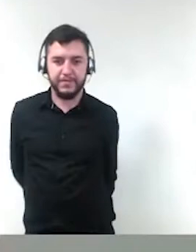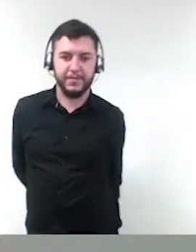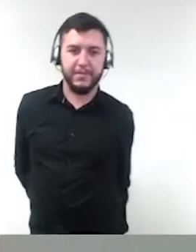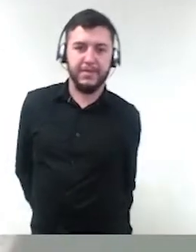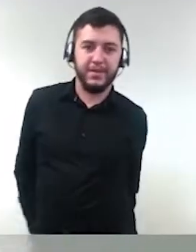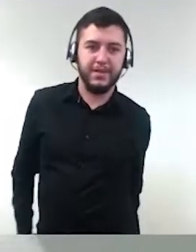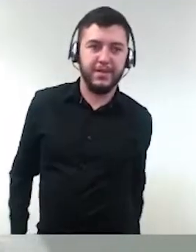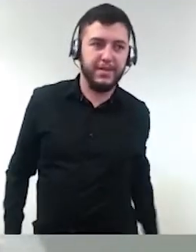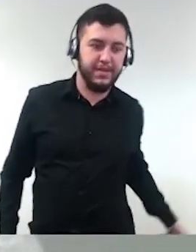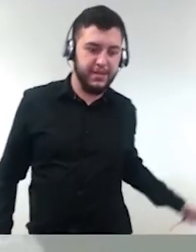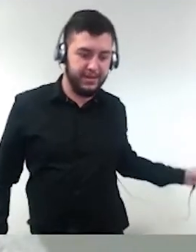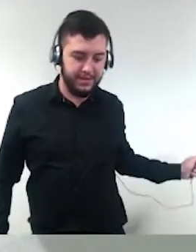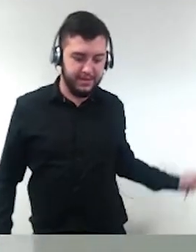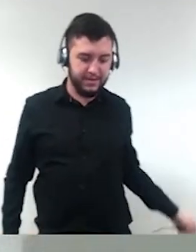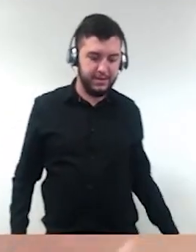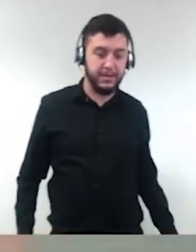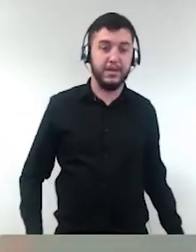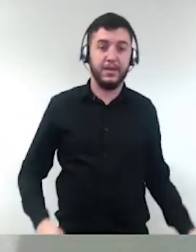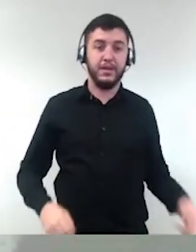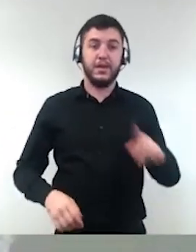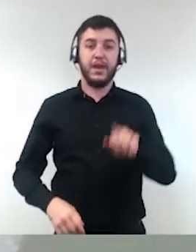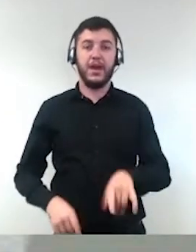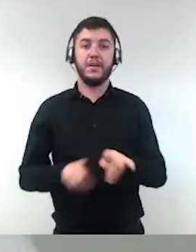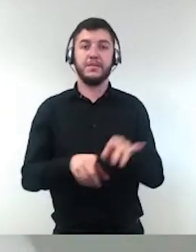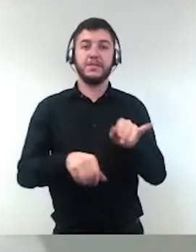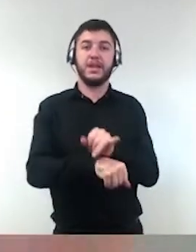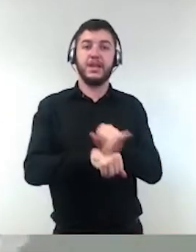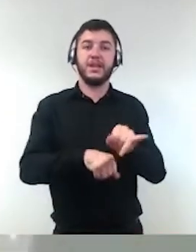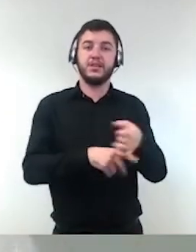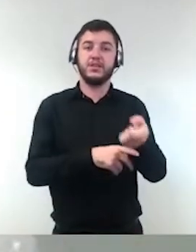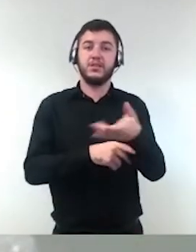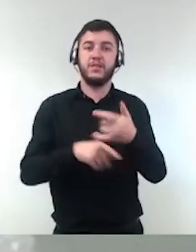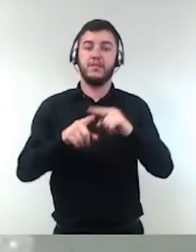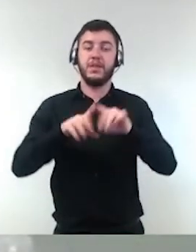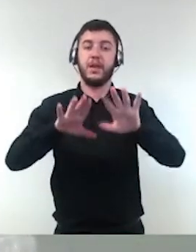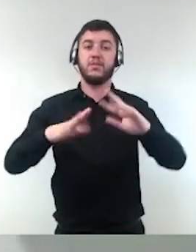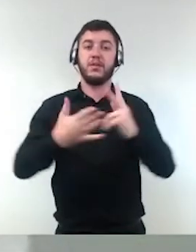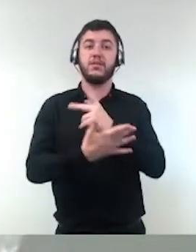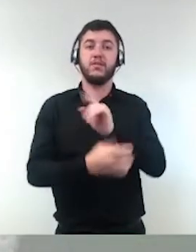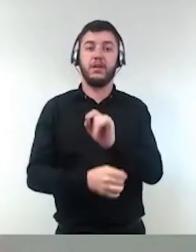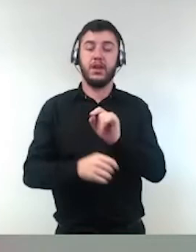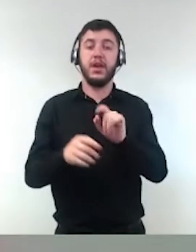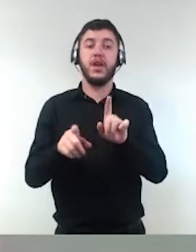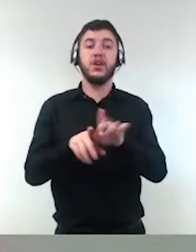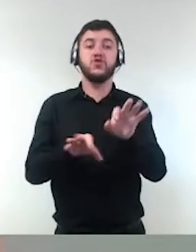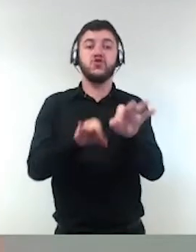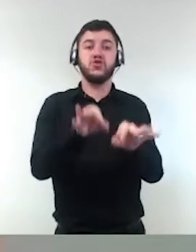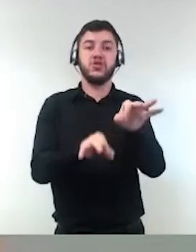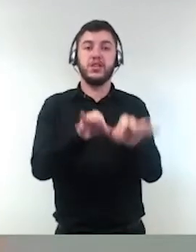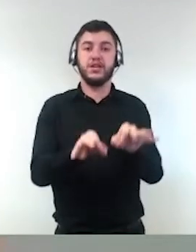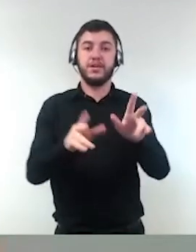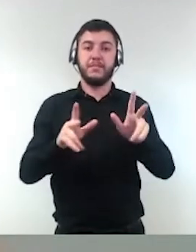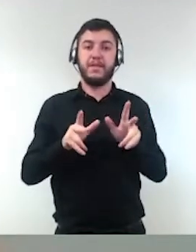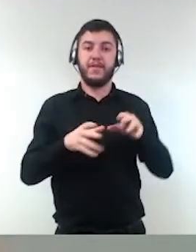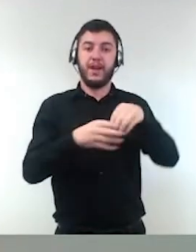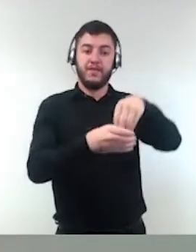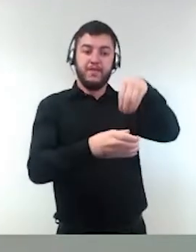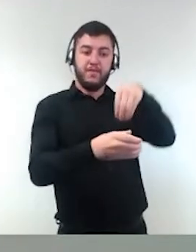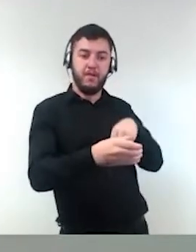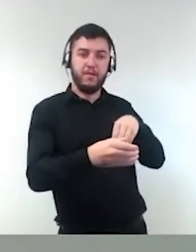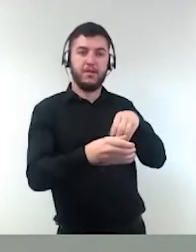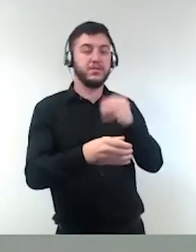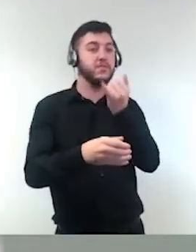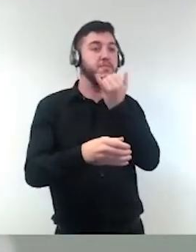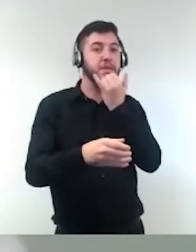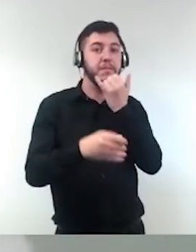inovadora, apesar de, fora da justiça, pensando no campo privado, muitas empresas e instituições